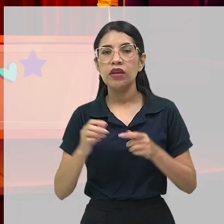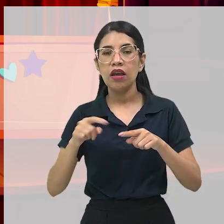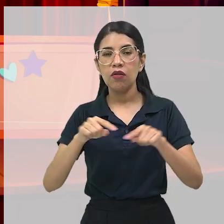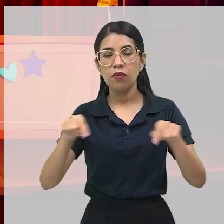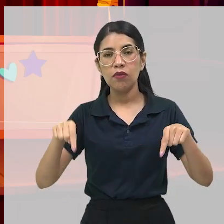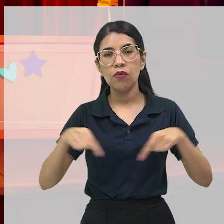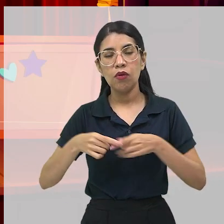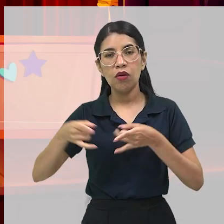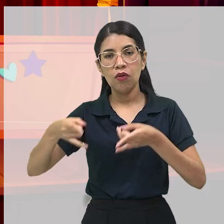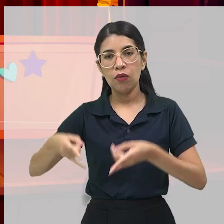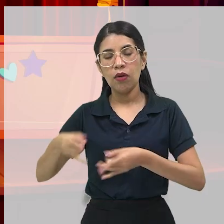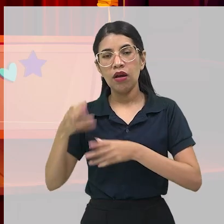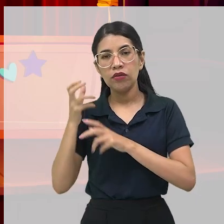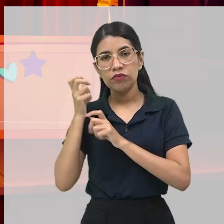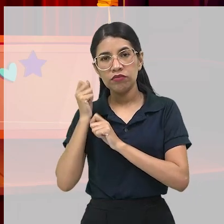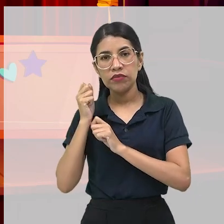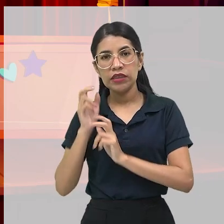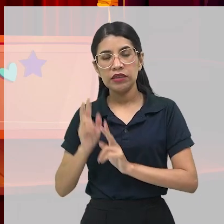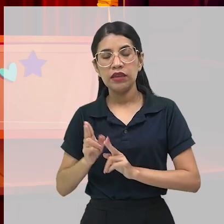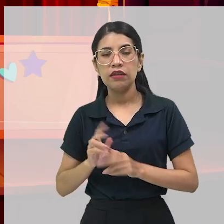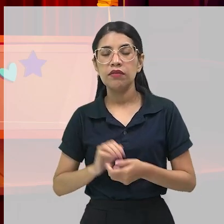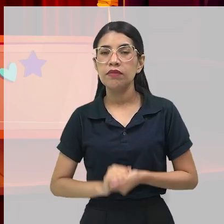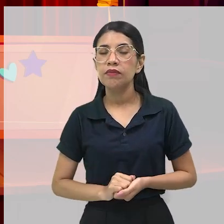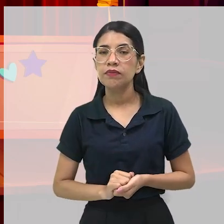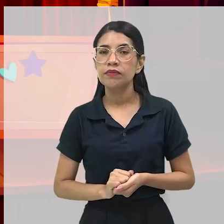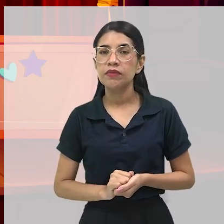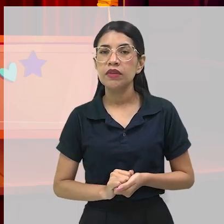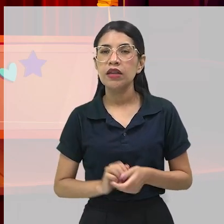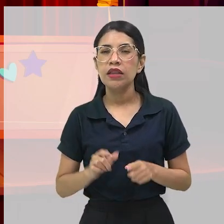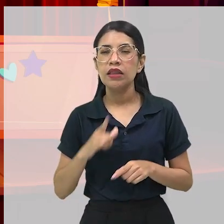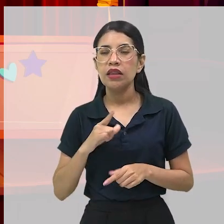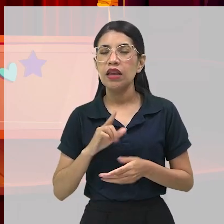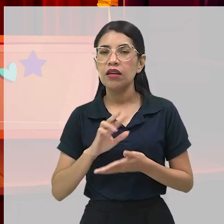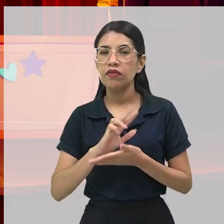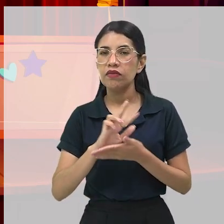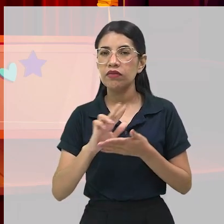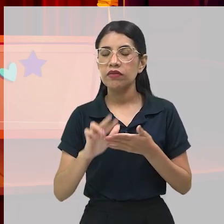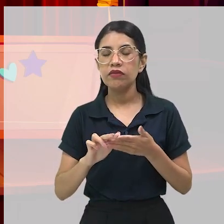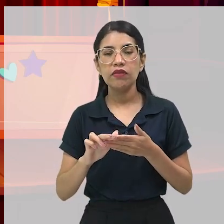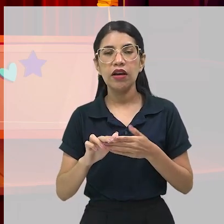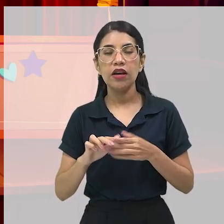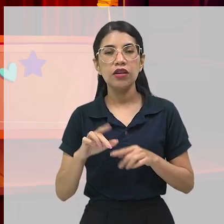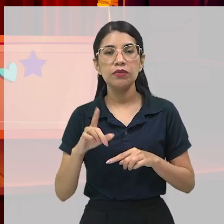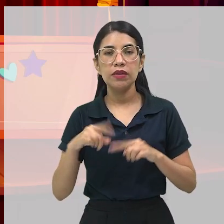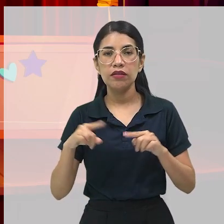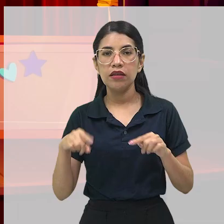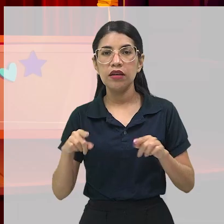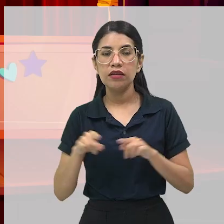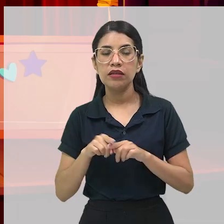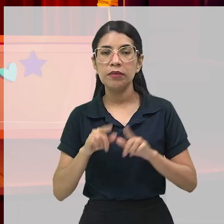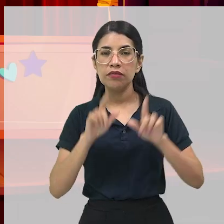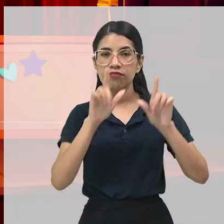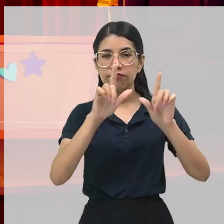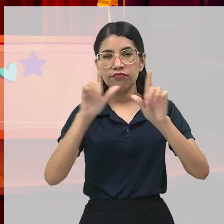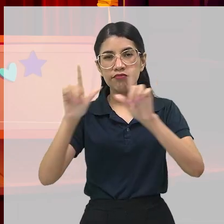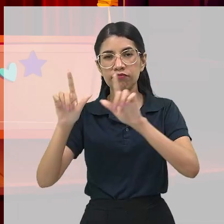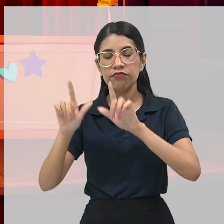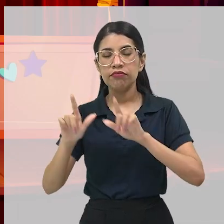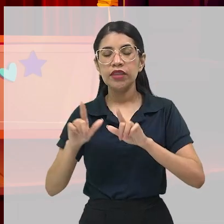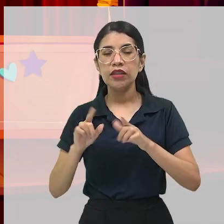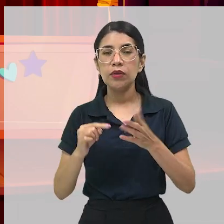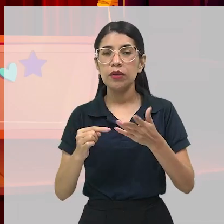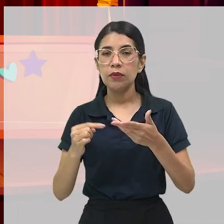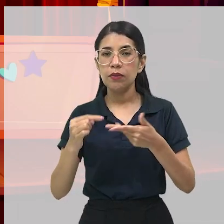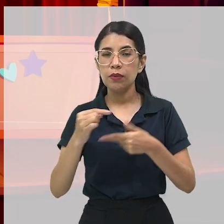quarto, não é verdade? Vocês não percebem? Tem alguns adereços, quadros ali. Então, esse cenário, esses elementos, eles